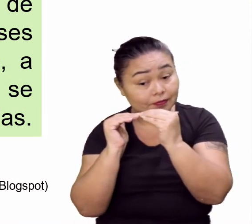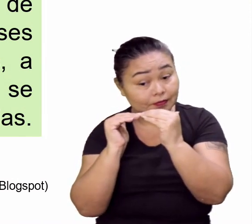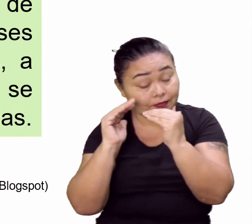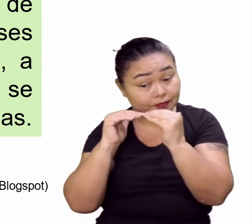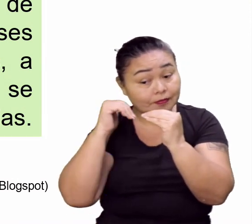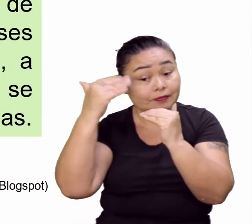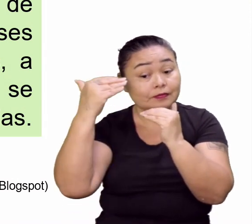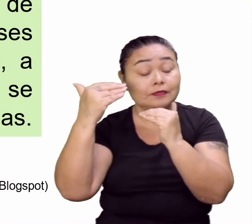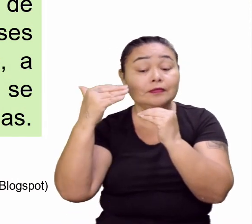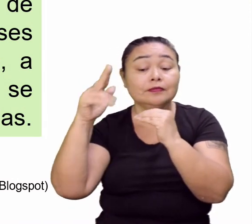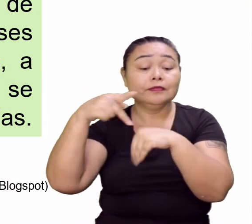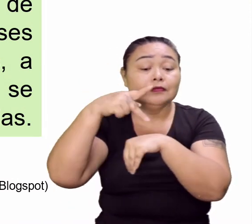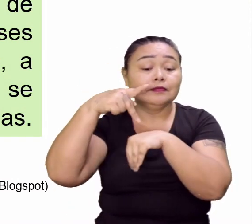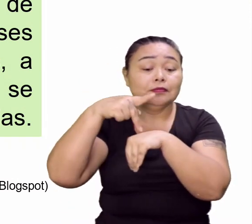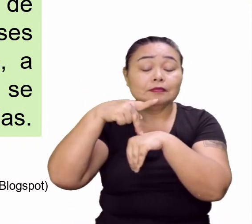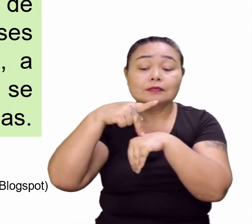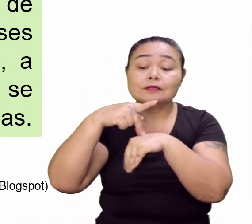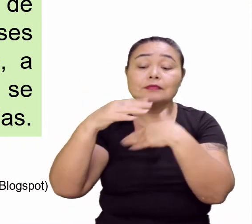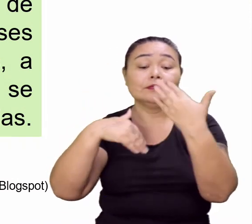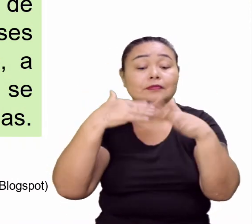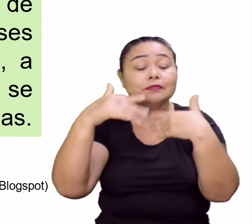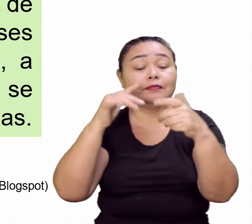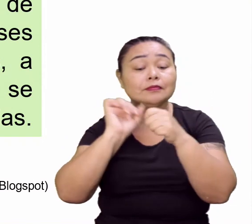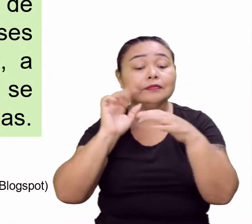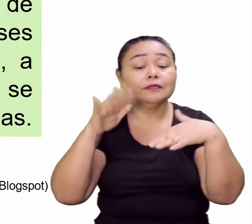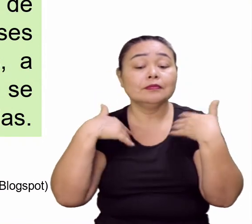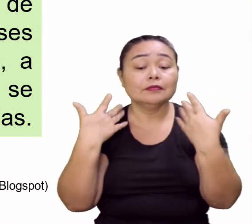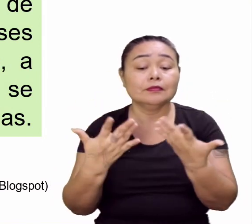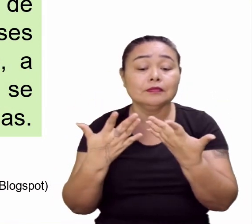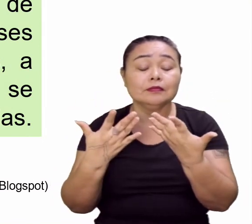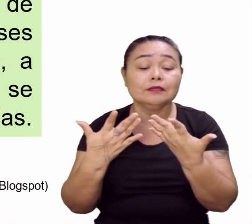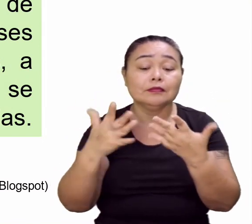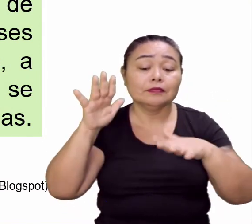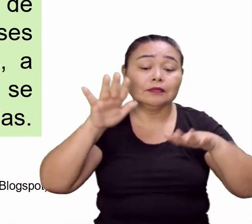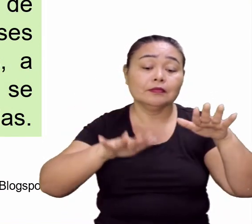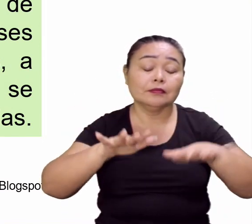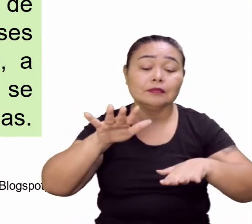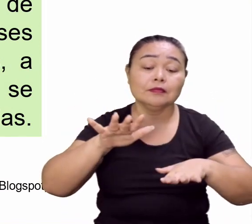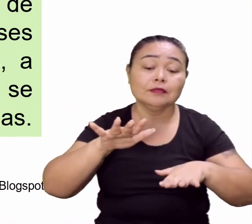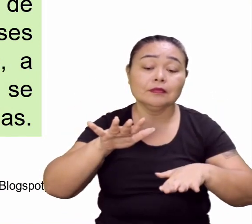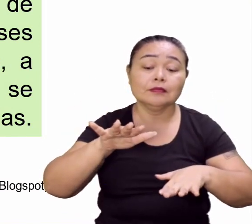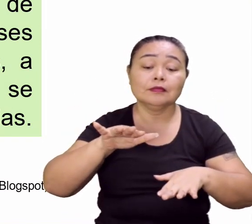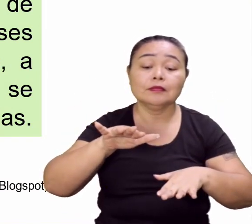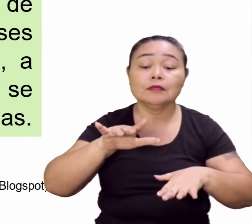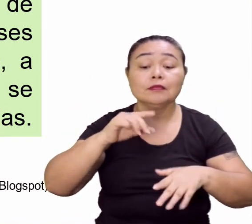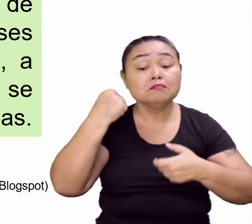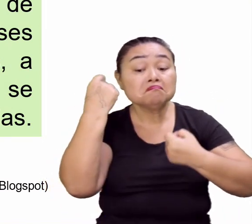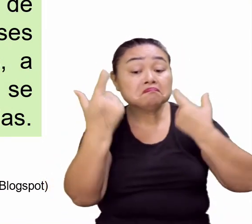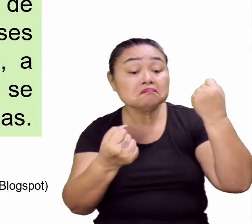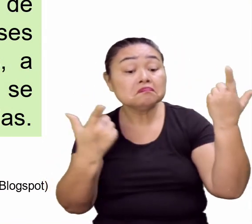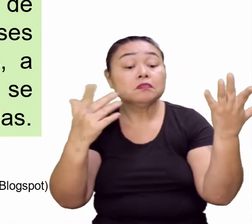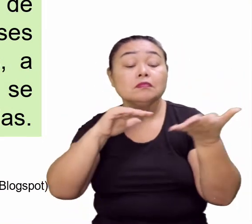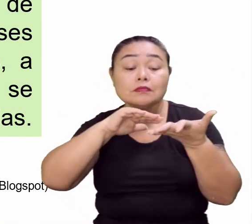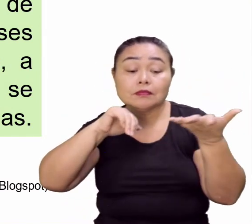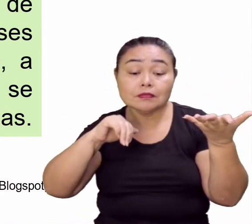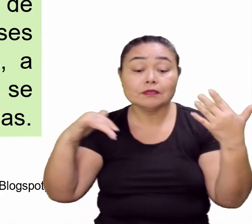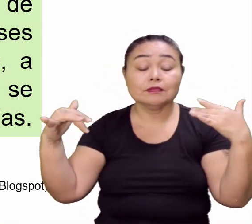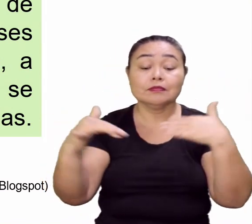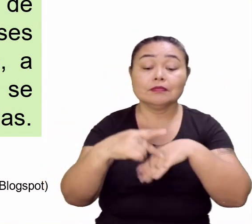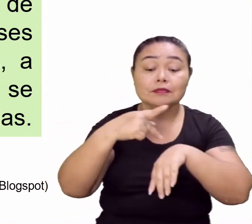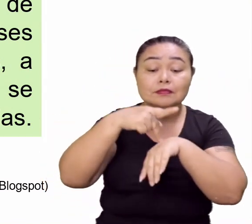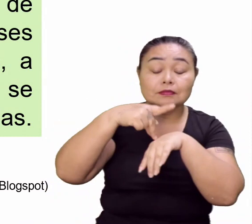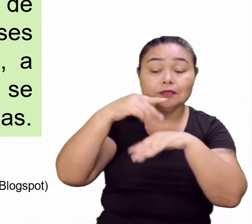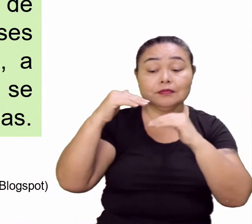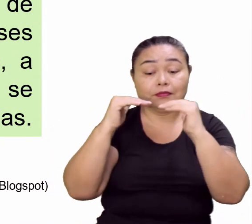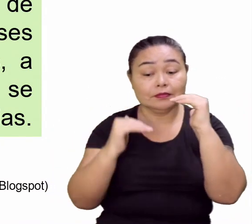e até superiores às de países desenvolvidos. Embora, com raras exceções, a urbanização dos